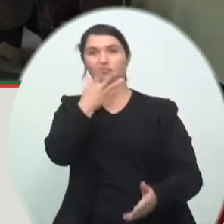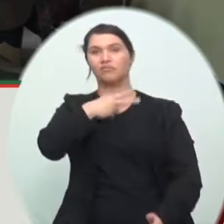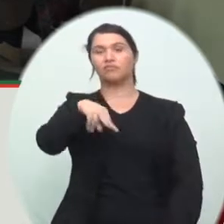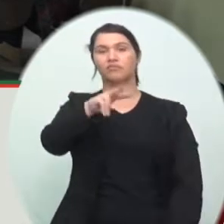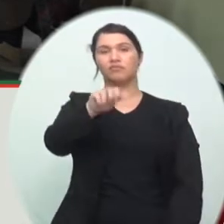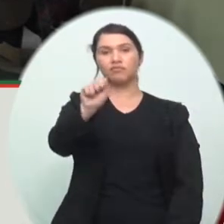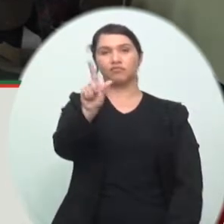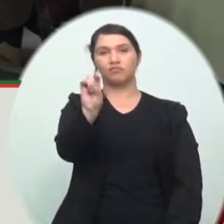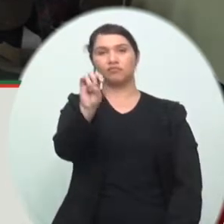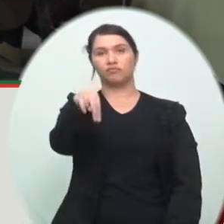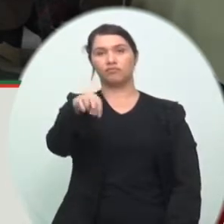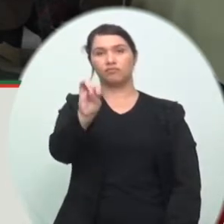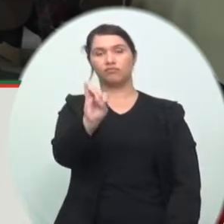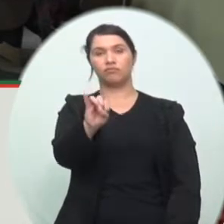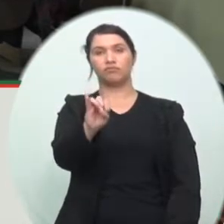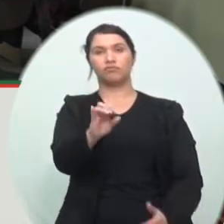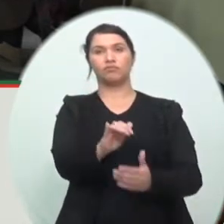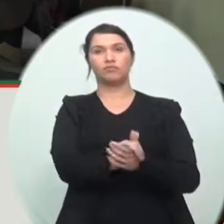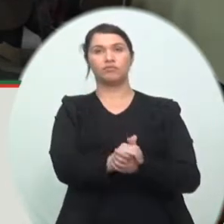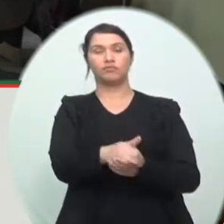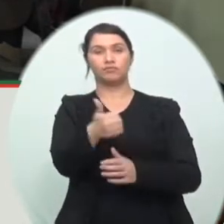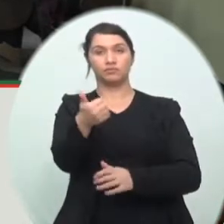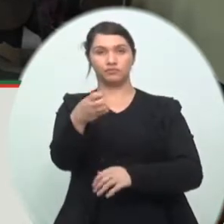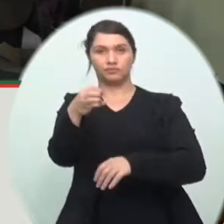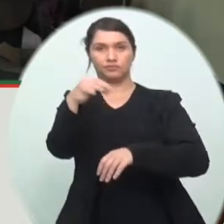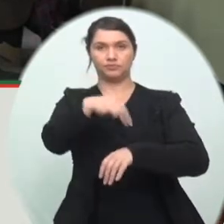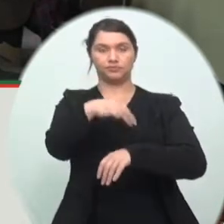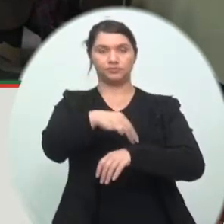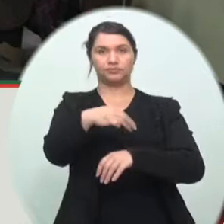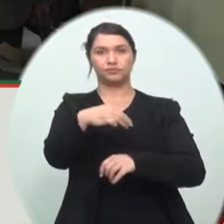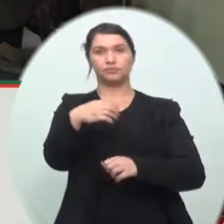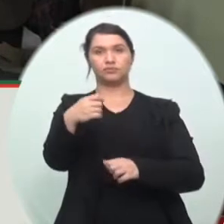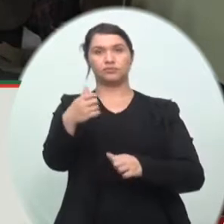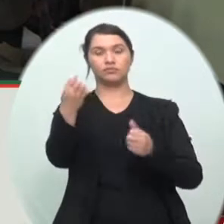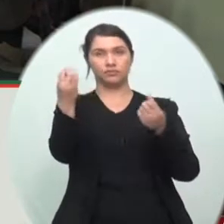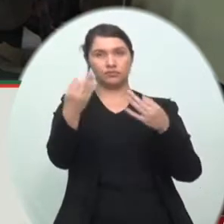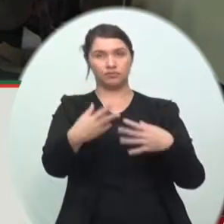vereador Aldinei Portelec. Vossa Excelência dispõe de 10 minutos.